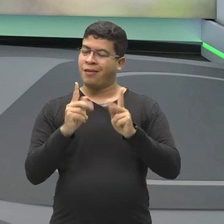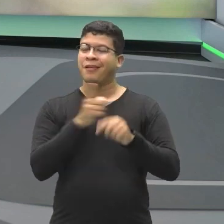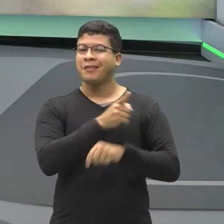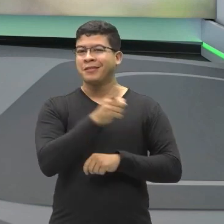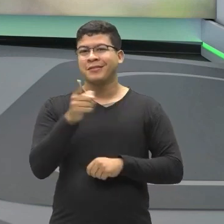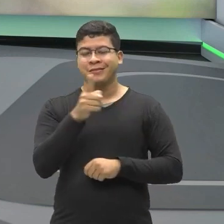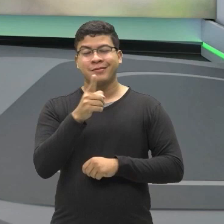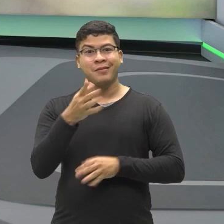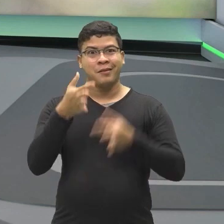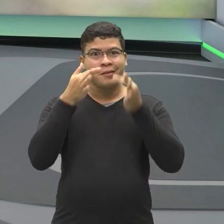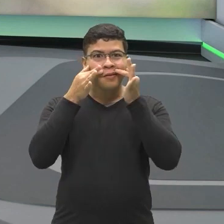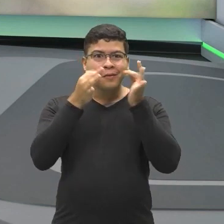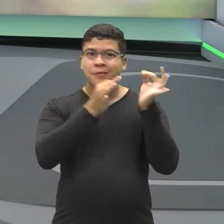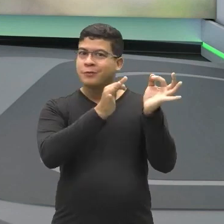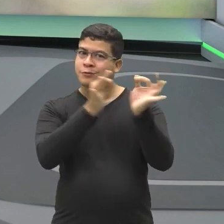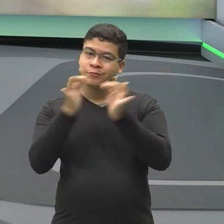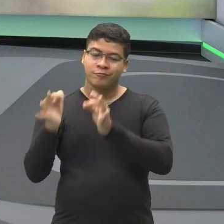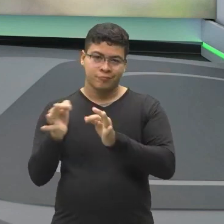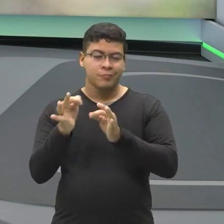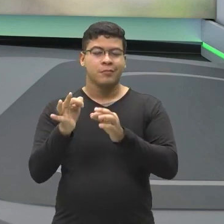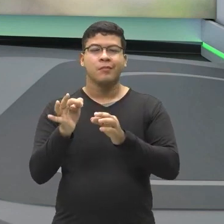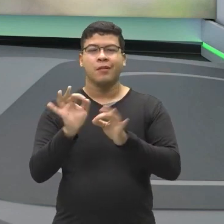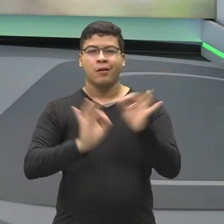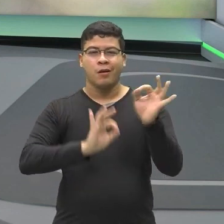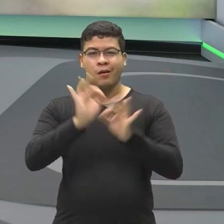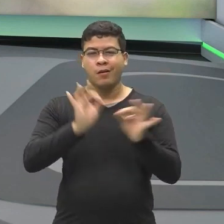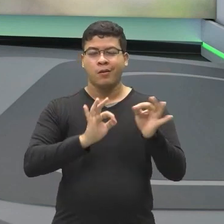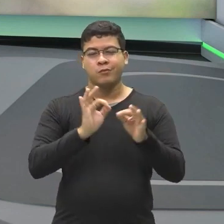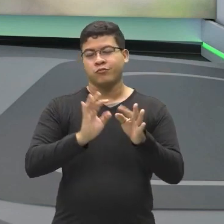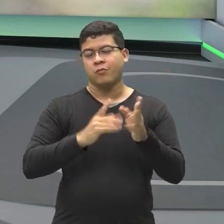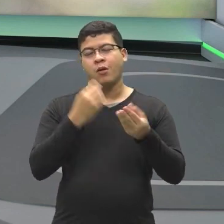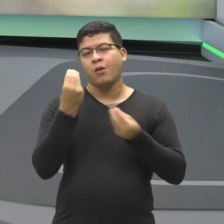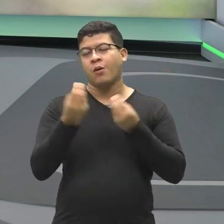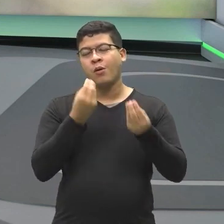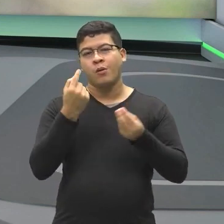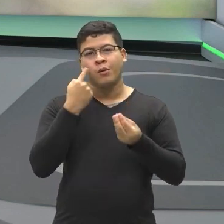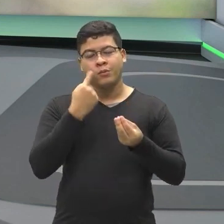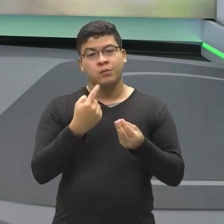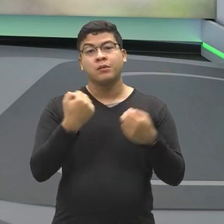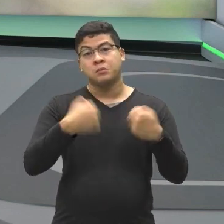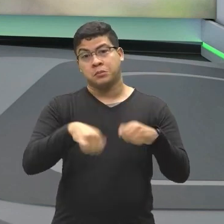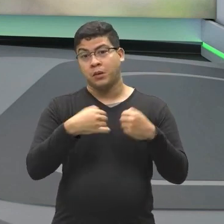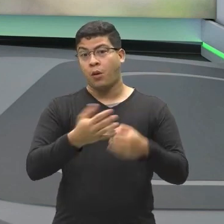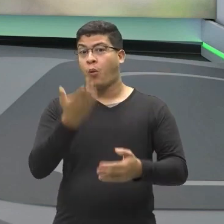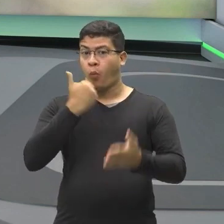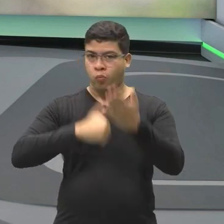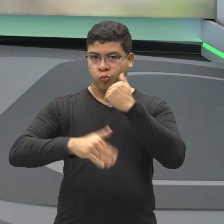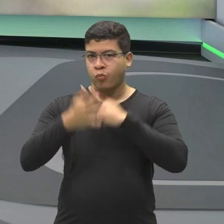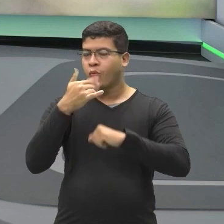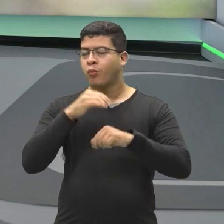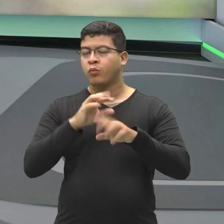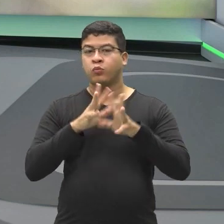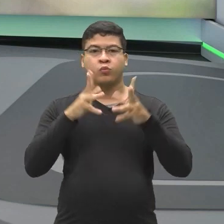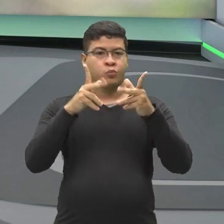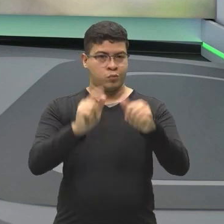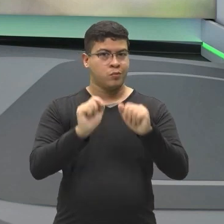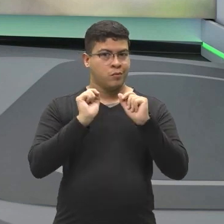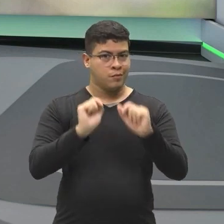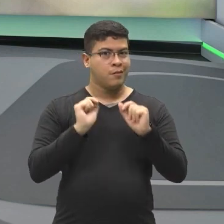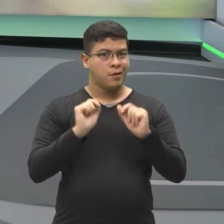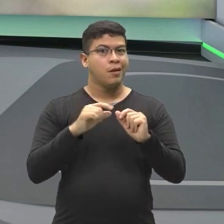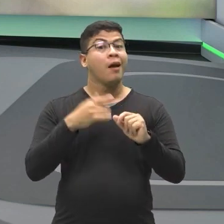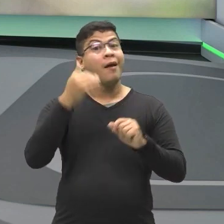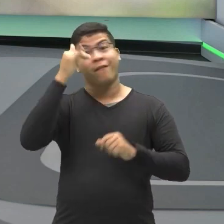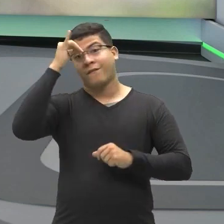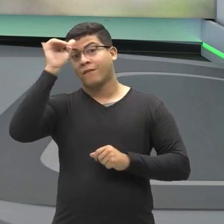Então, vamos prestar mais atenção aí no alimento que a gente está preparando, em tudo aquilo que a gente está consumindo, né? Porque a gente viu que vai